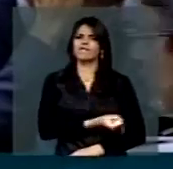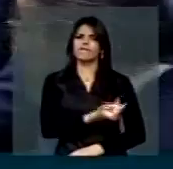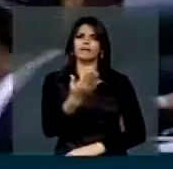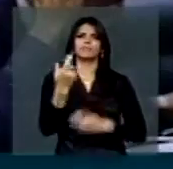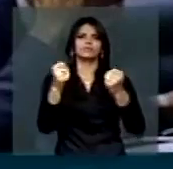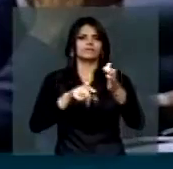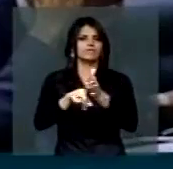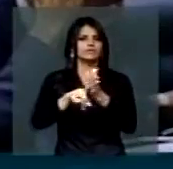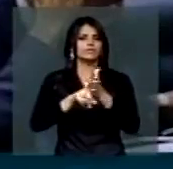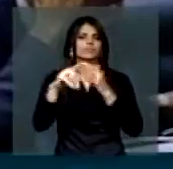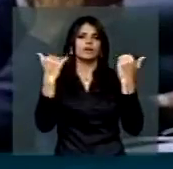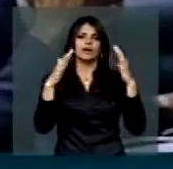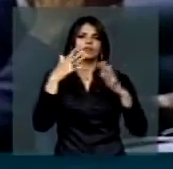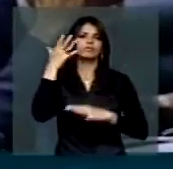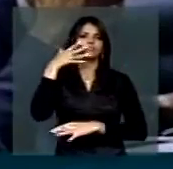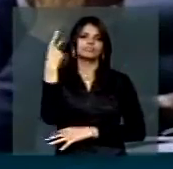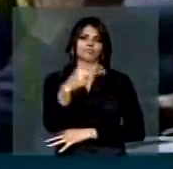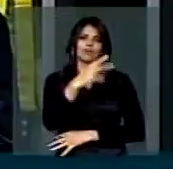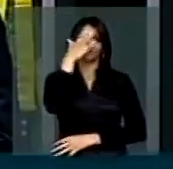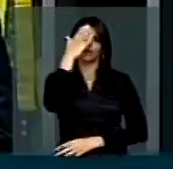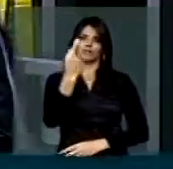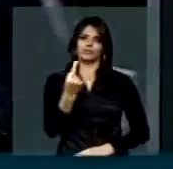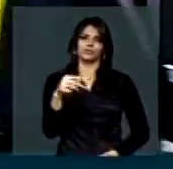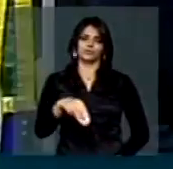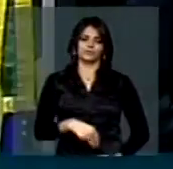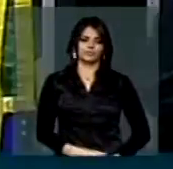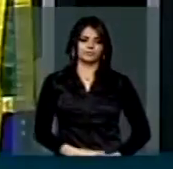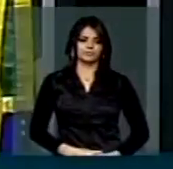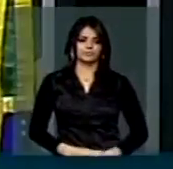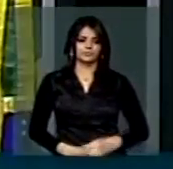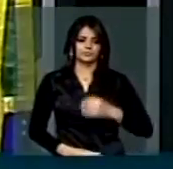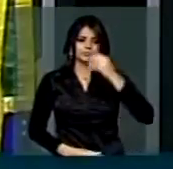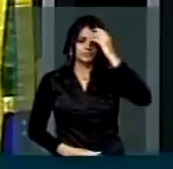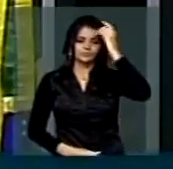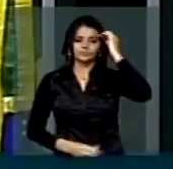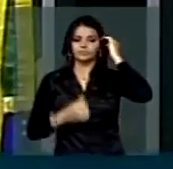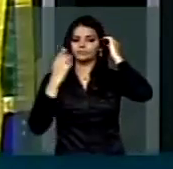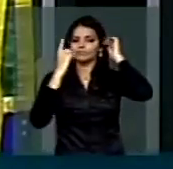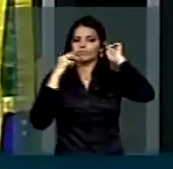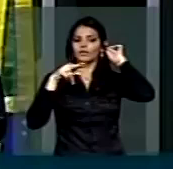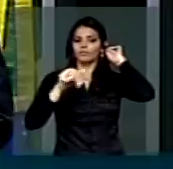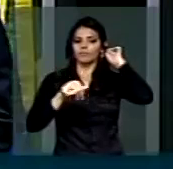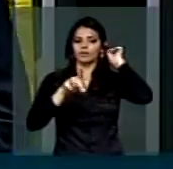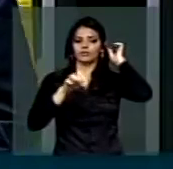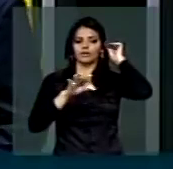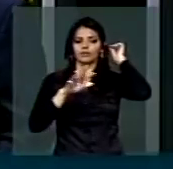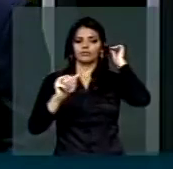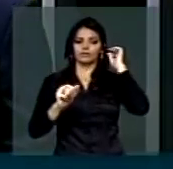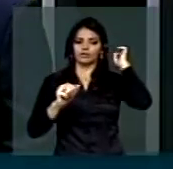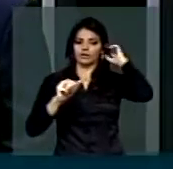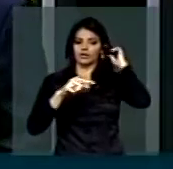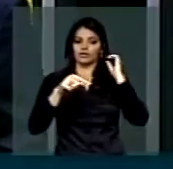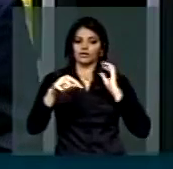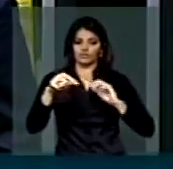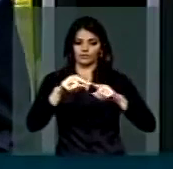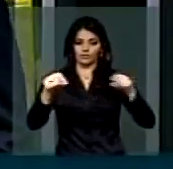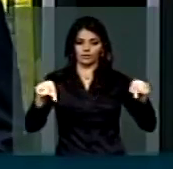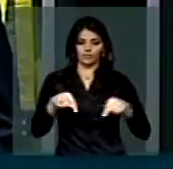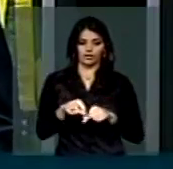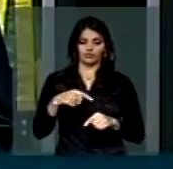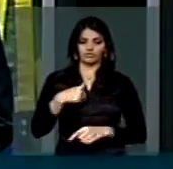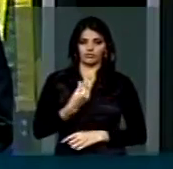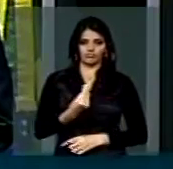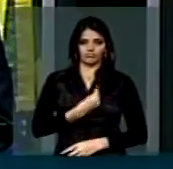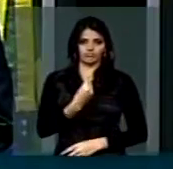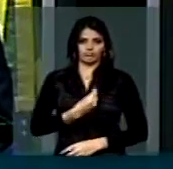Parabéns pelo seu pronunciamento e muito obrigado pela parte. Obrigado, deputado. Deputado Mandetta, quero parabenizá-lo, também estava no meu gabinete, fiz questão aqui de